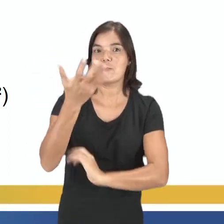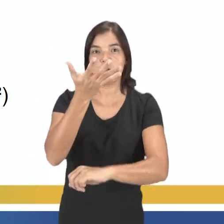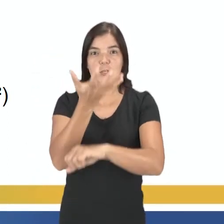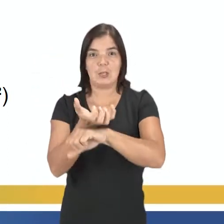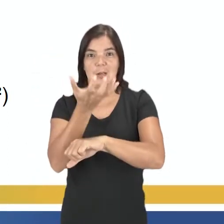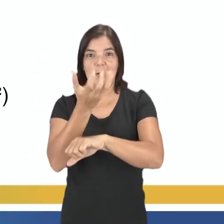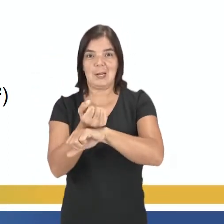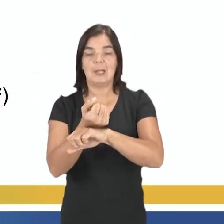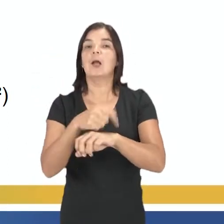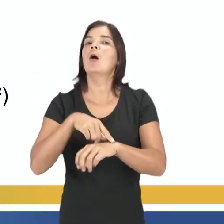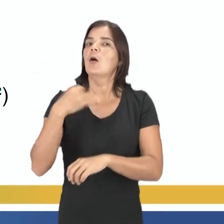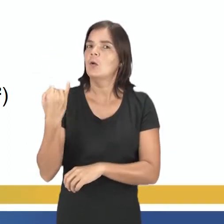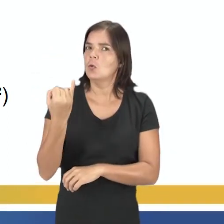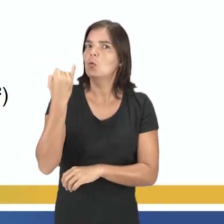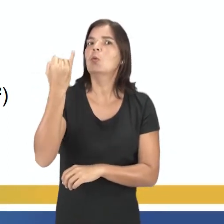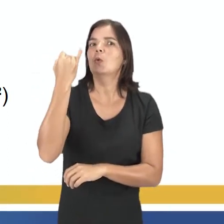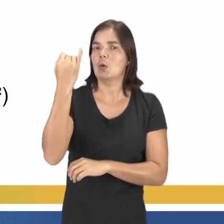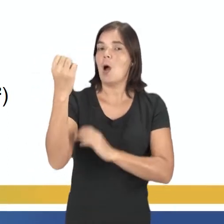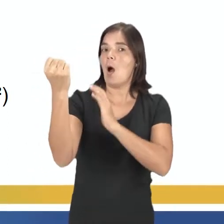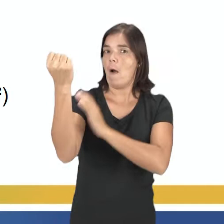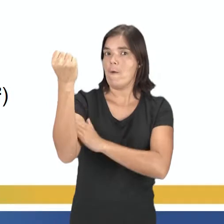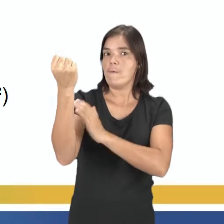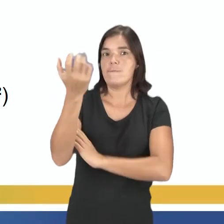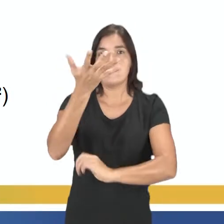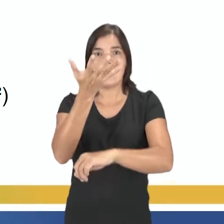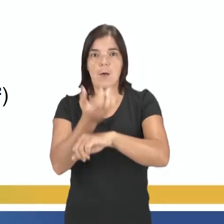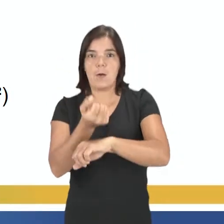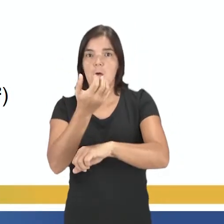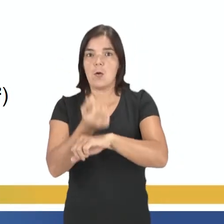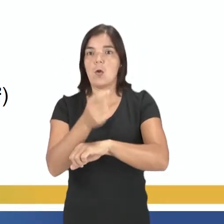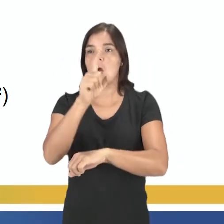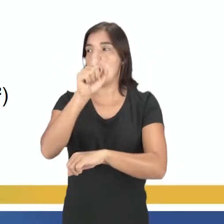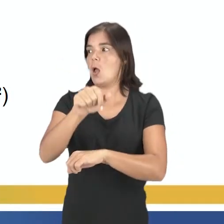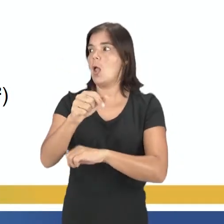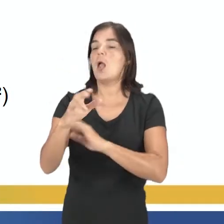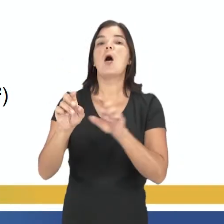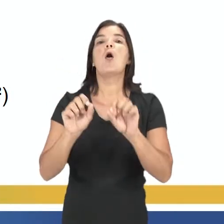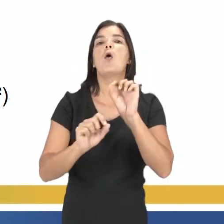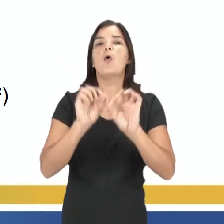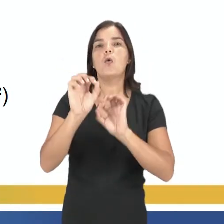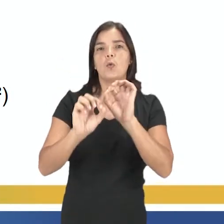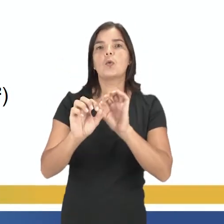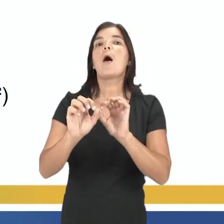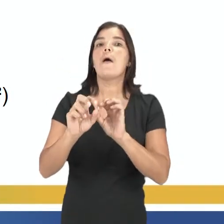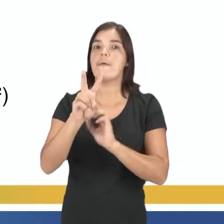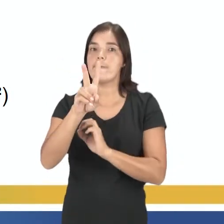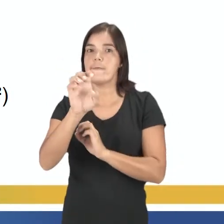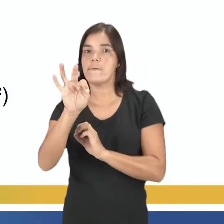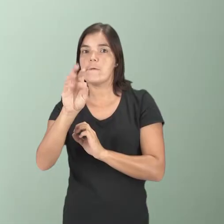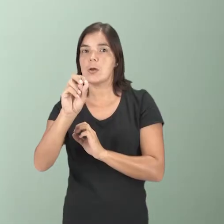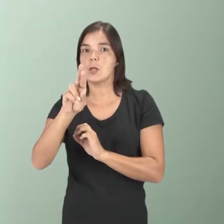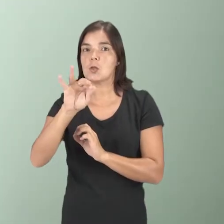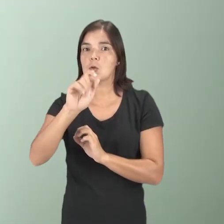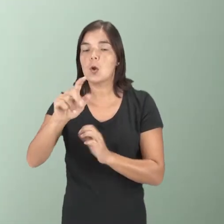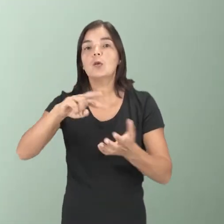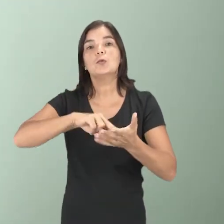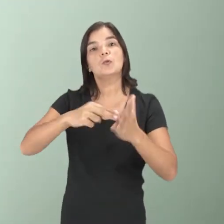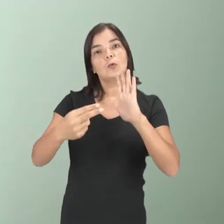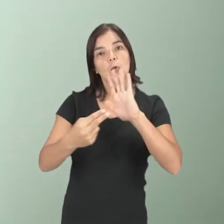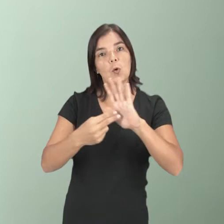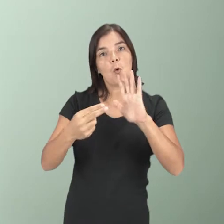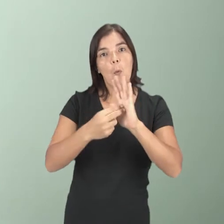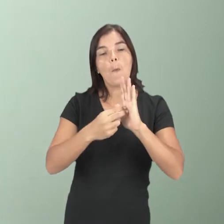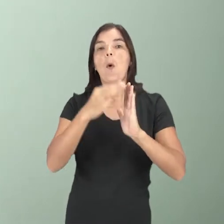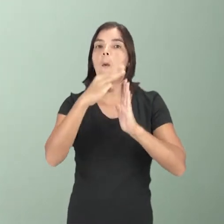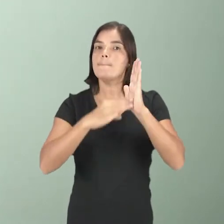gravitacional. Importante, a força gravitacional, ela é uma força, como ela é força, ela é vetorial, ou seja, ela tem